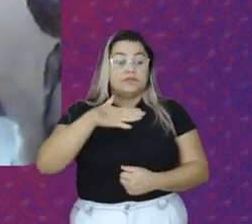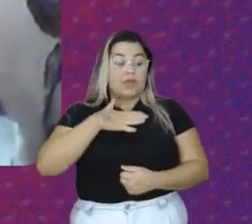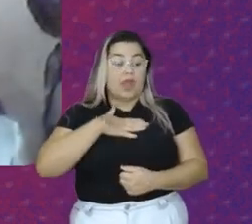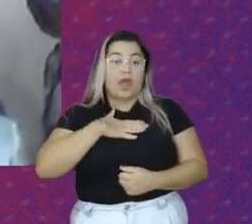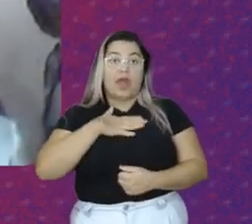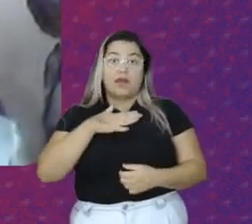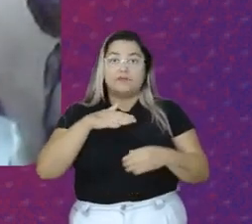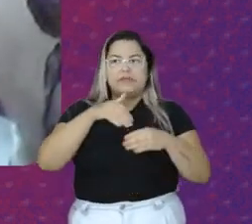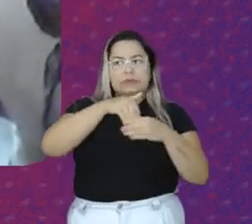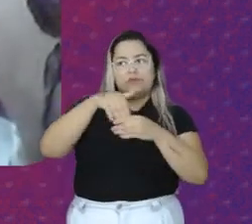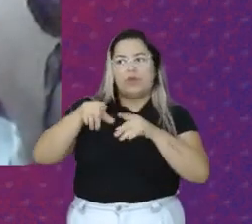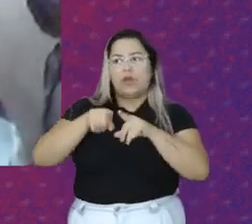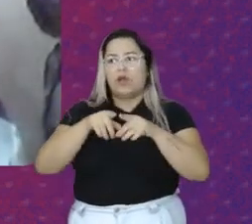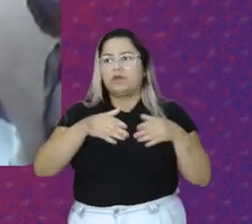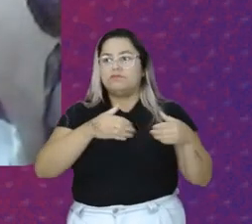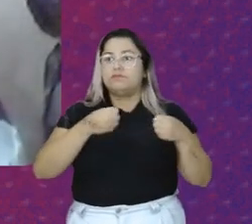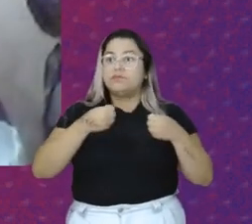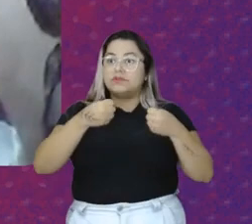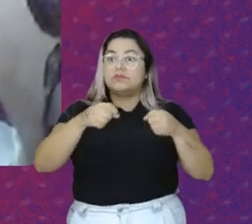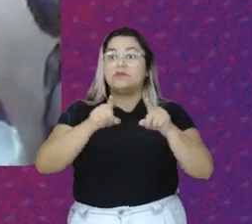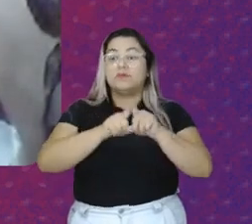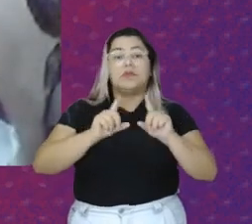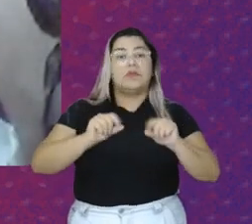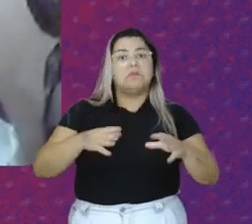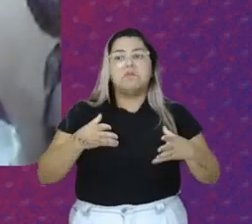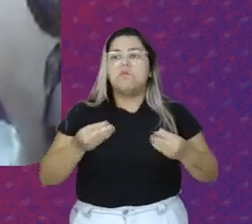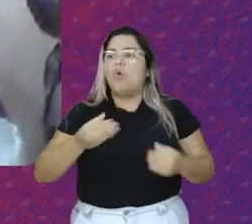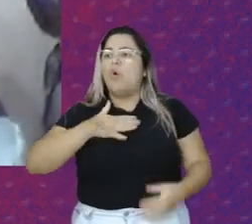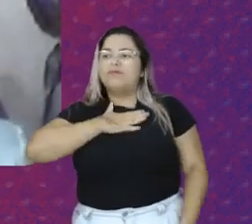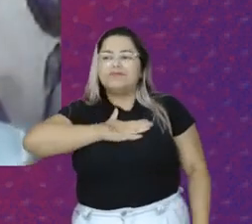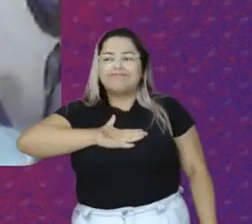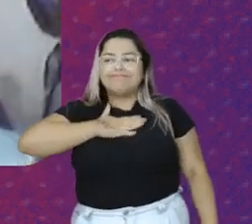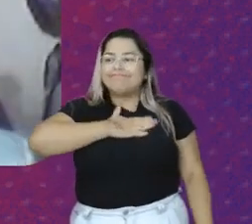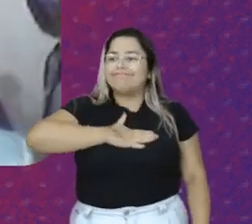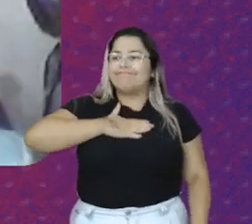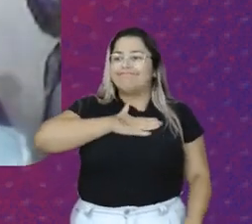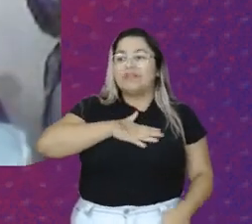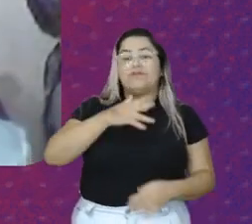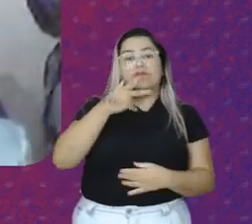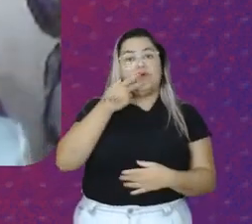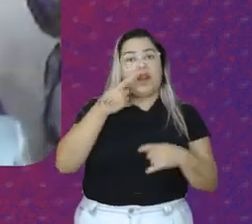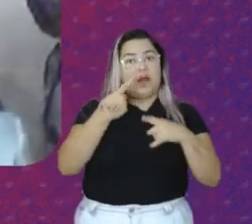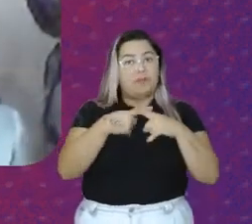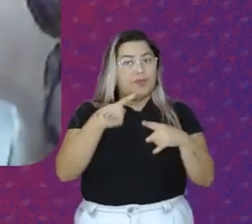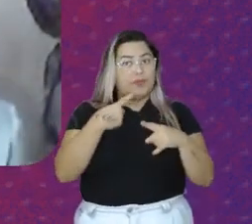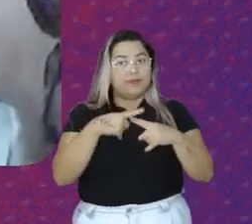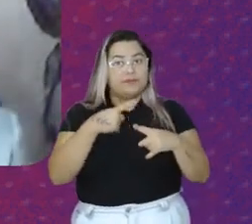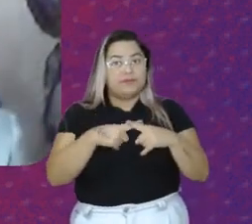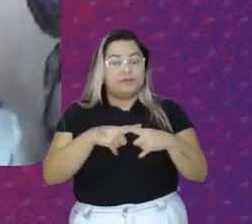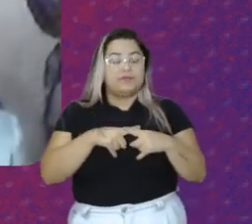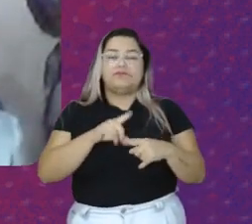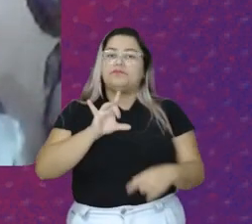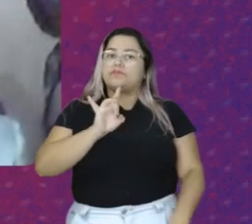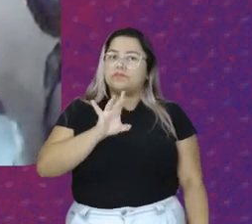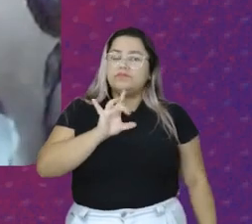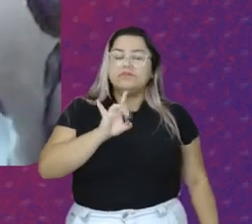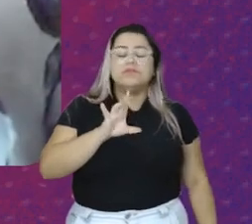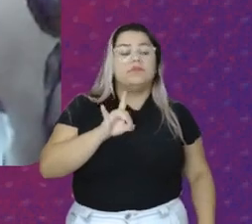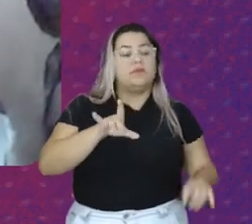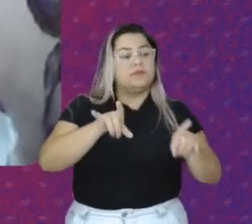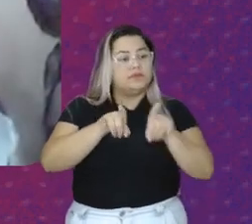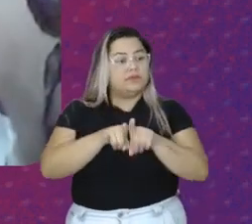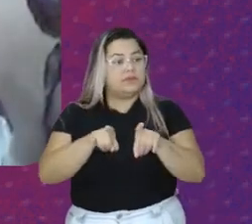campanha foi uma campanha muito prazerosa, e vou dizer por quê. Porque não era só a minha campanha, era